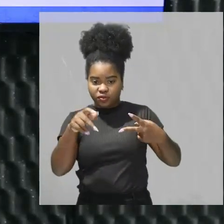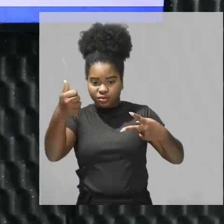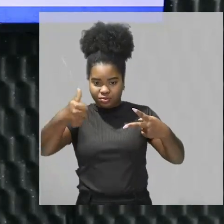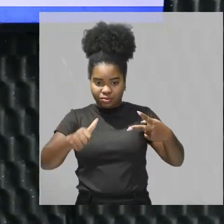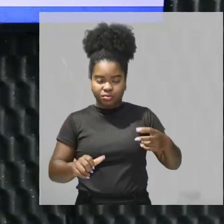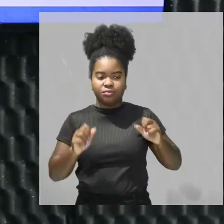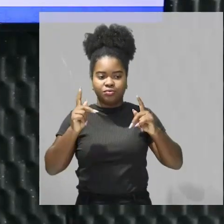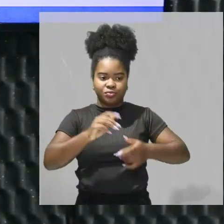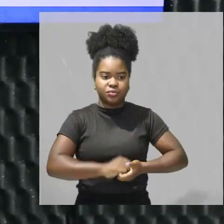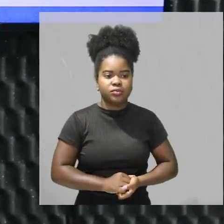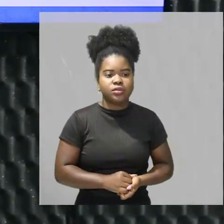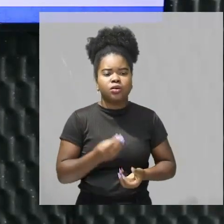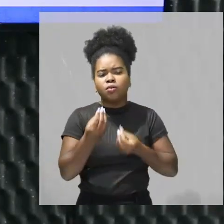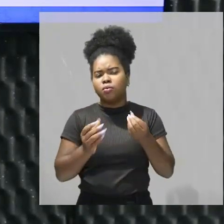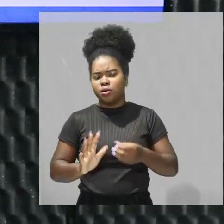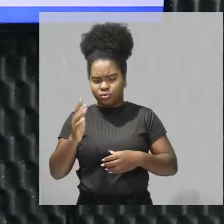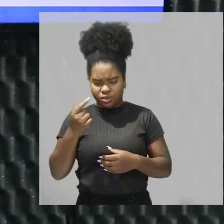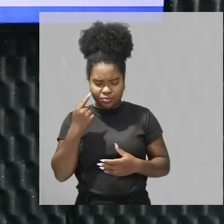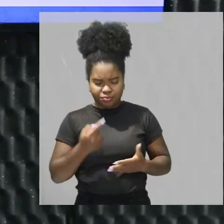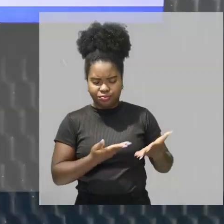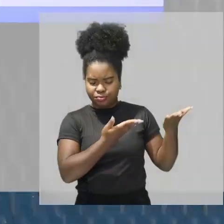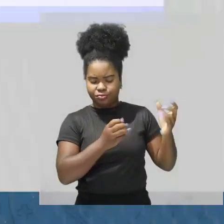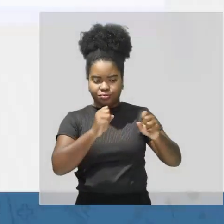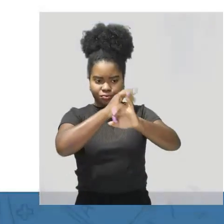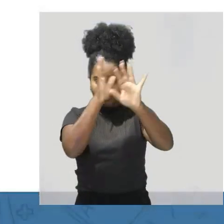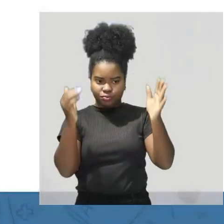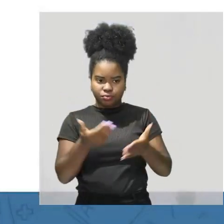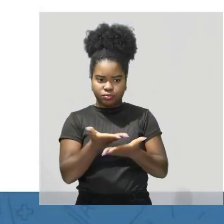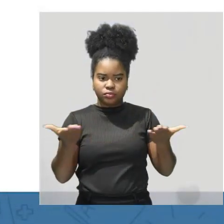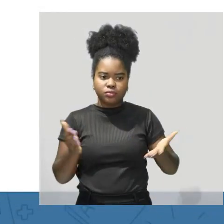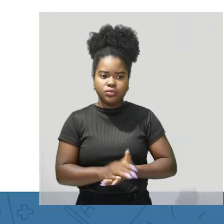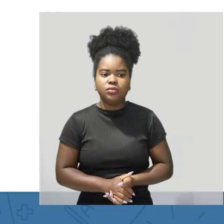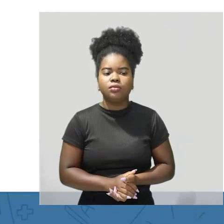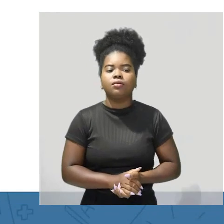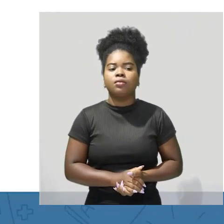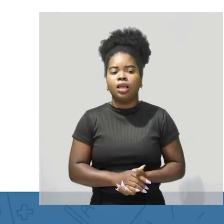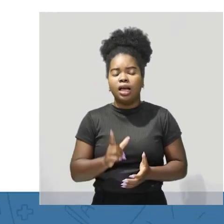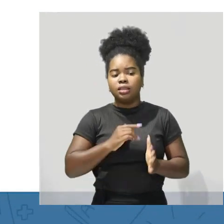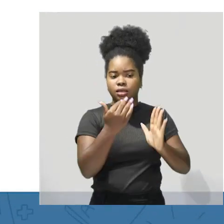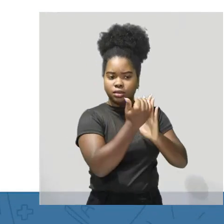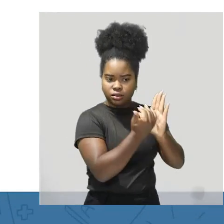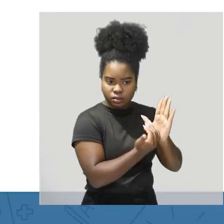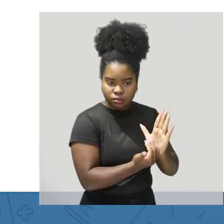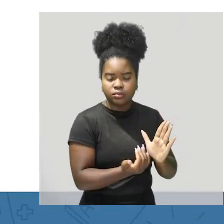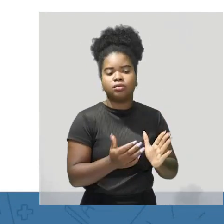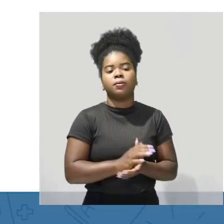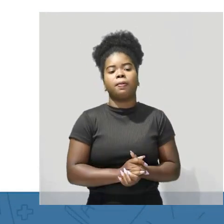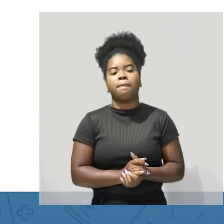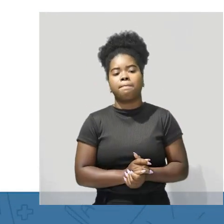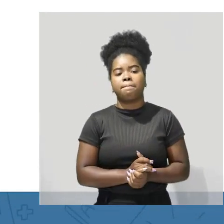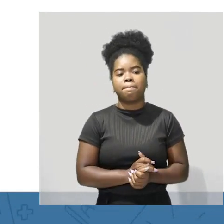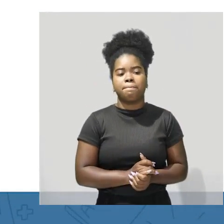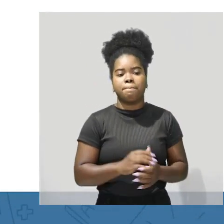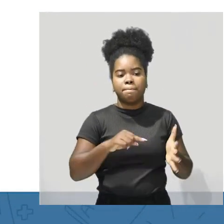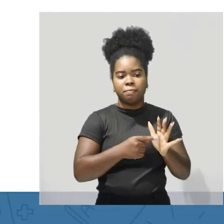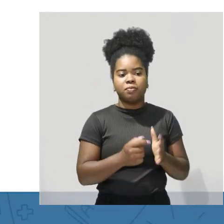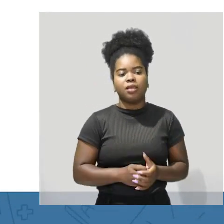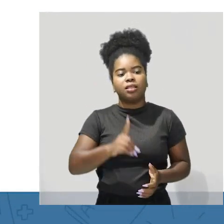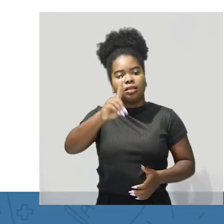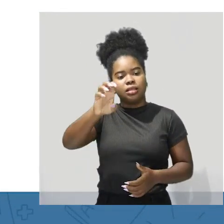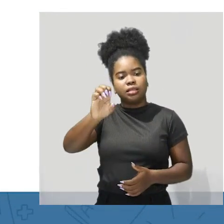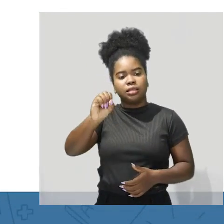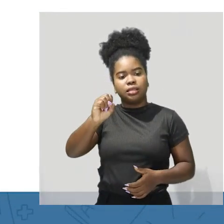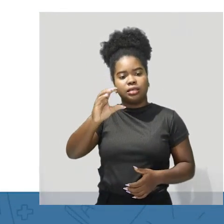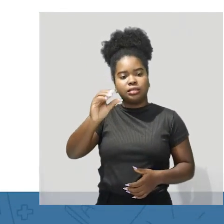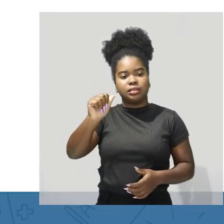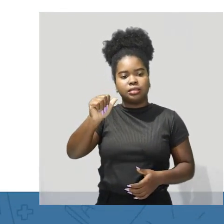Então, ficaria assim. Olha só a nomenclatura que eles usam diante das pontuações. Desclassificado, ou